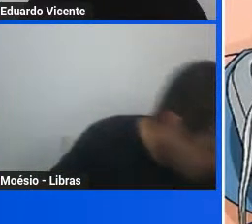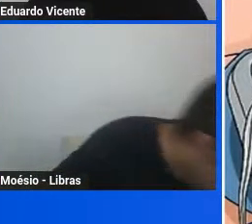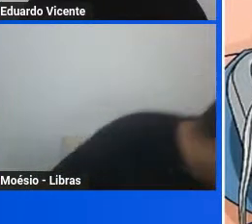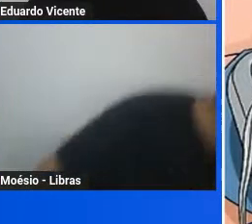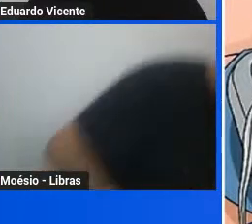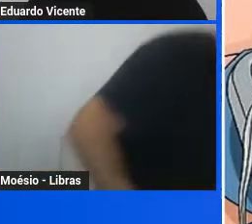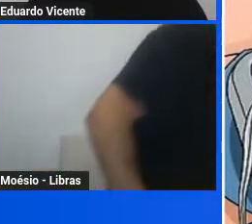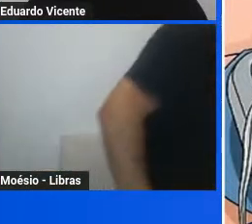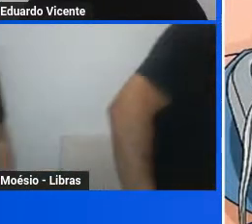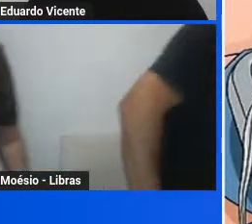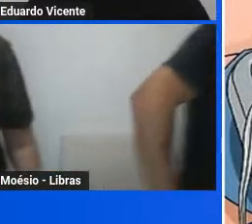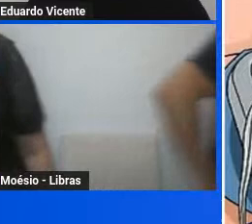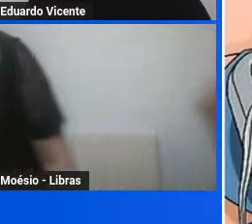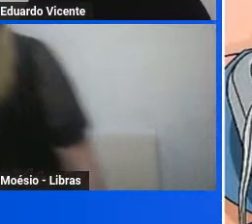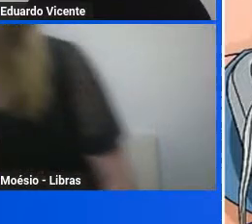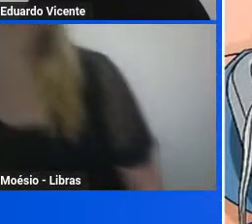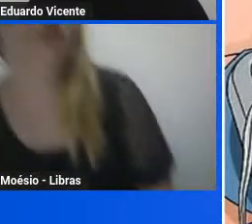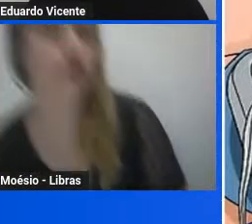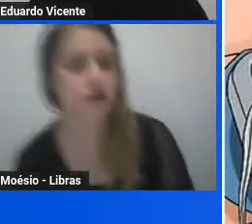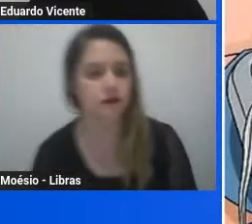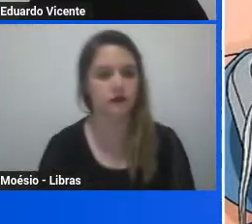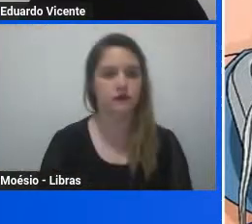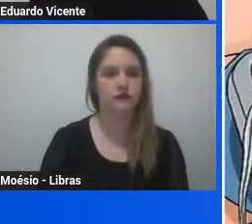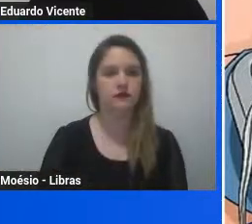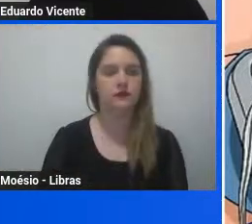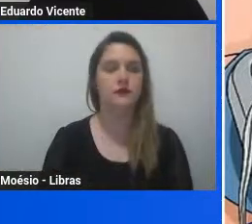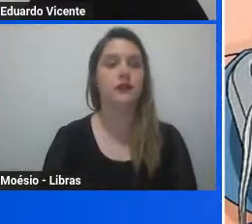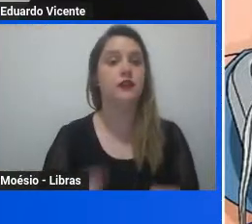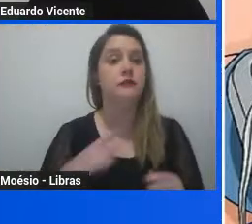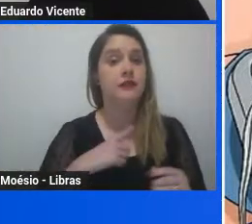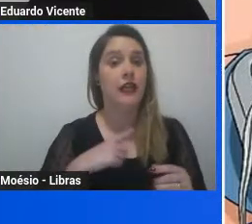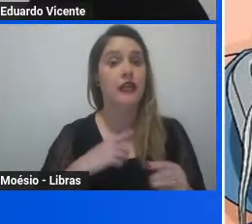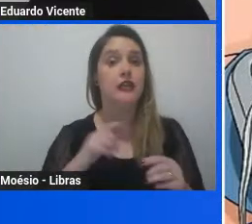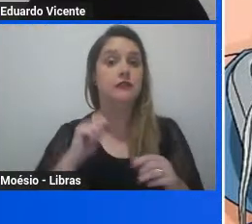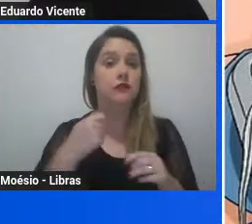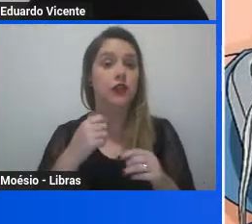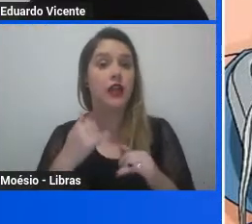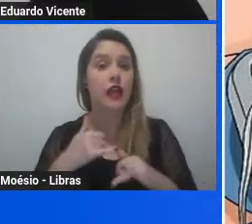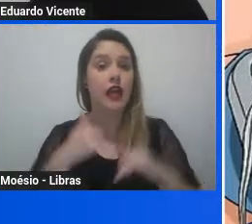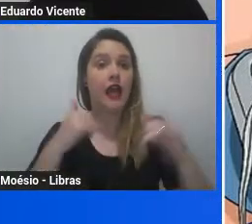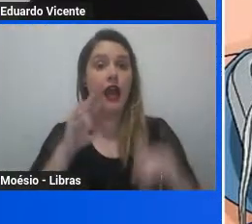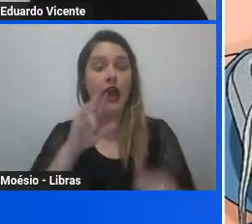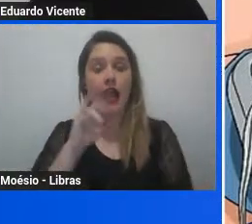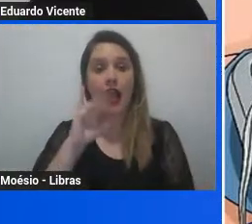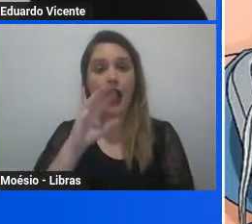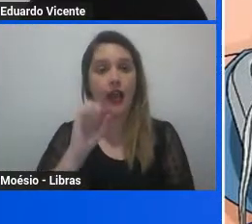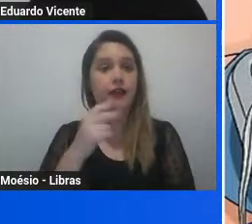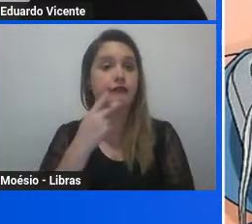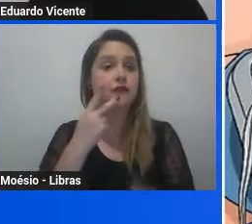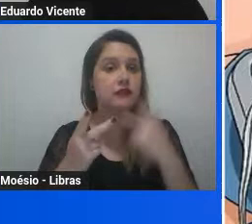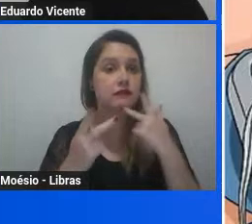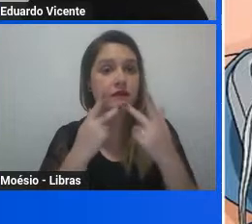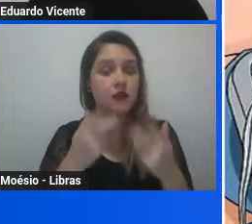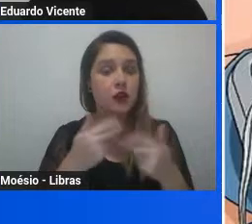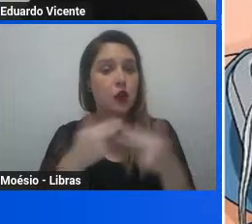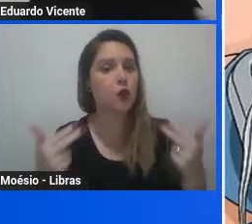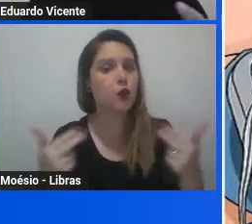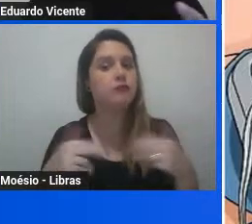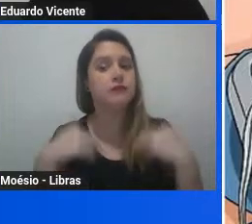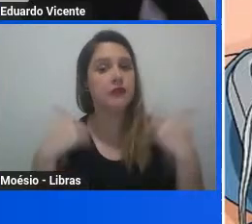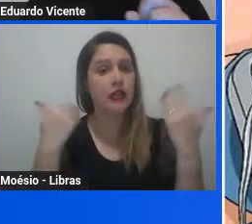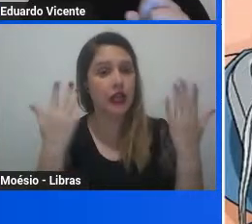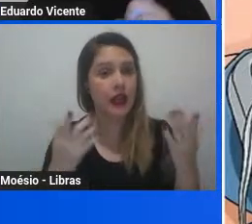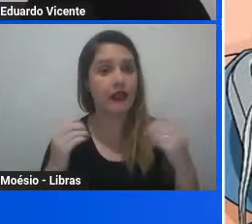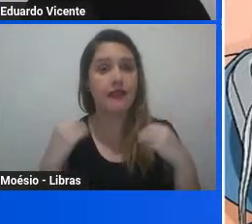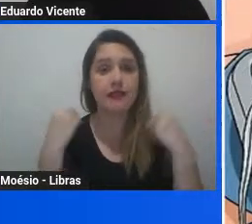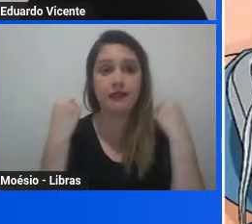Choque foi indicado, tem esse sinal de raio, você é quem dispara o choque. Então, quem dá